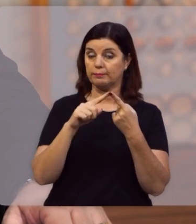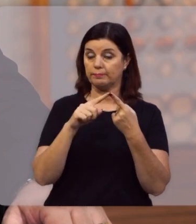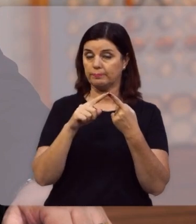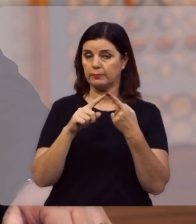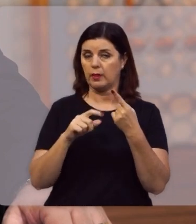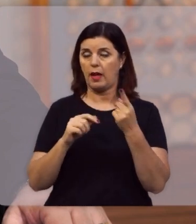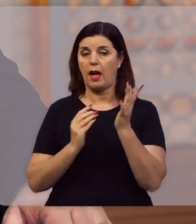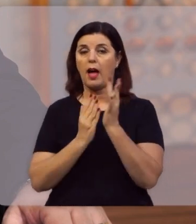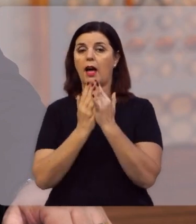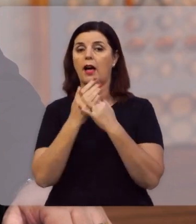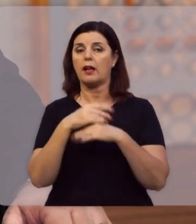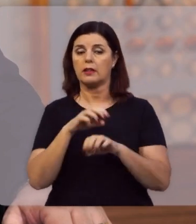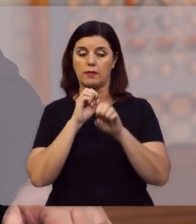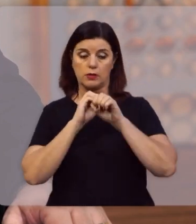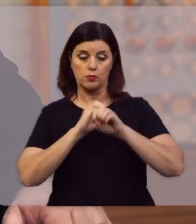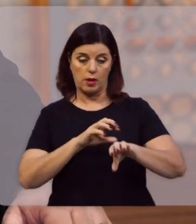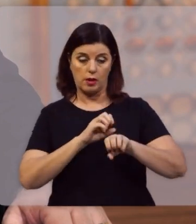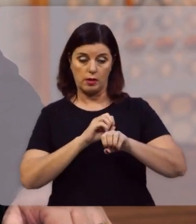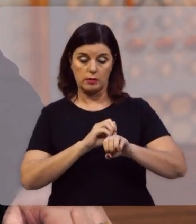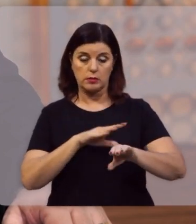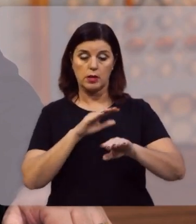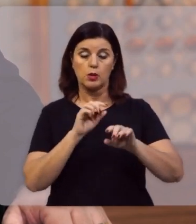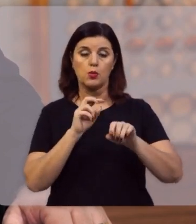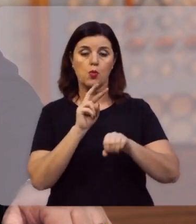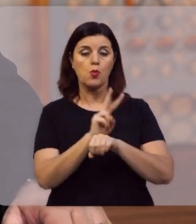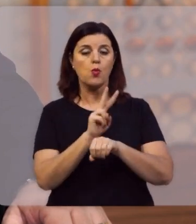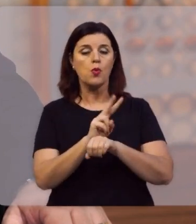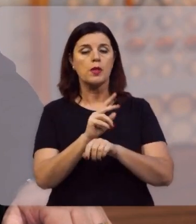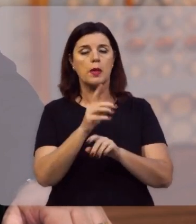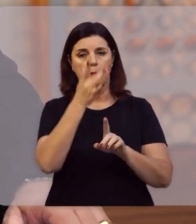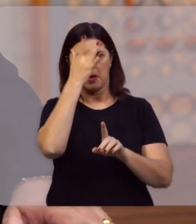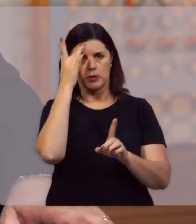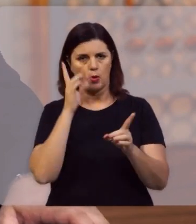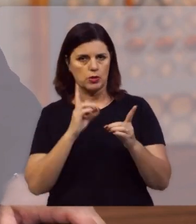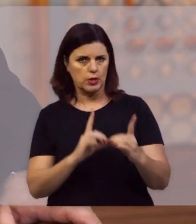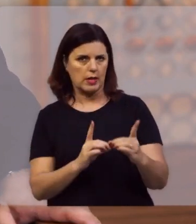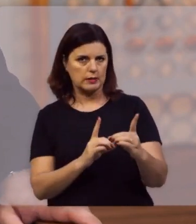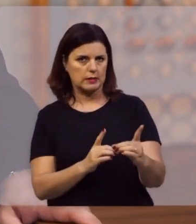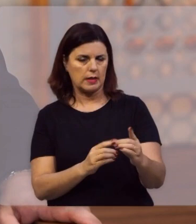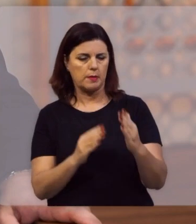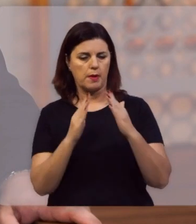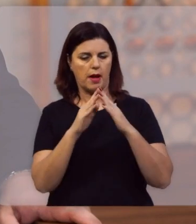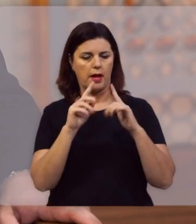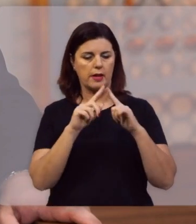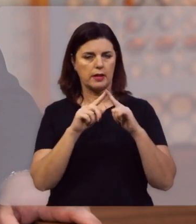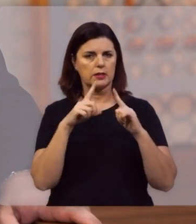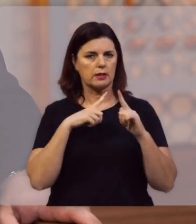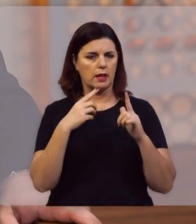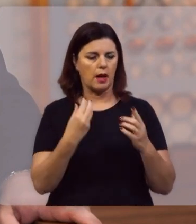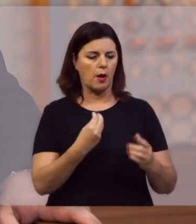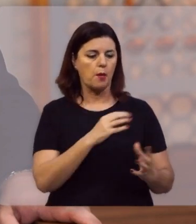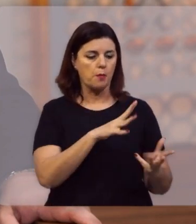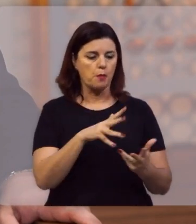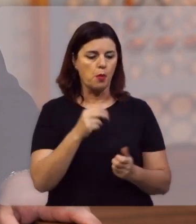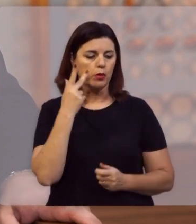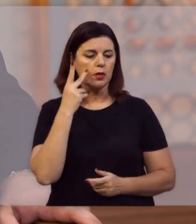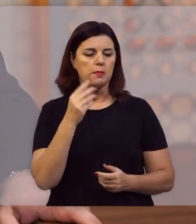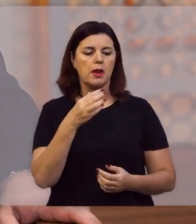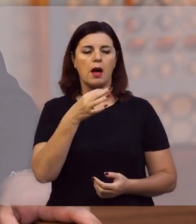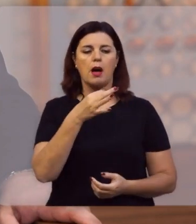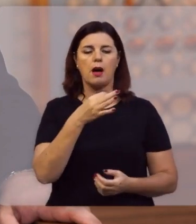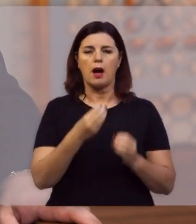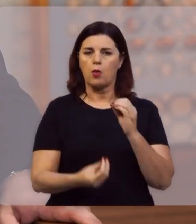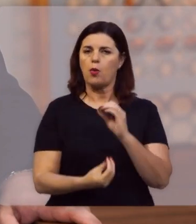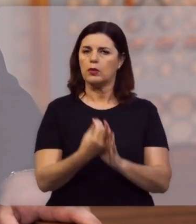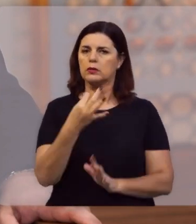por meio do ensino do preparo dos discípulos a igreja está neste mundo para cumprir o seu propósito de